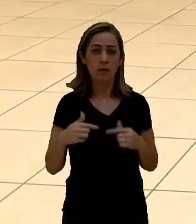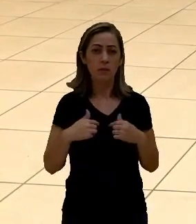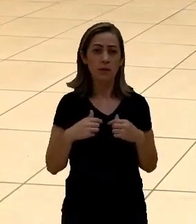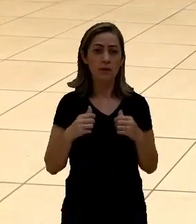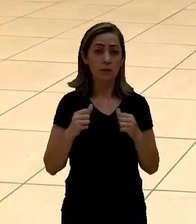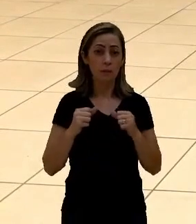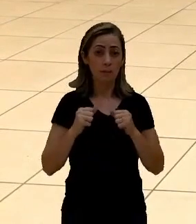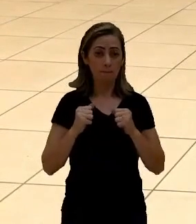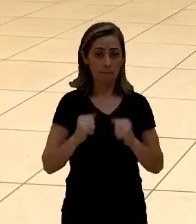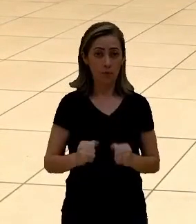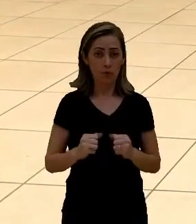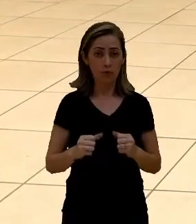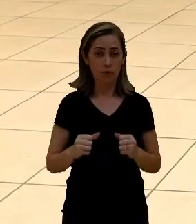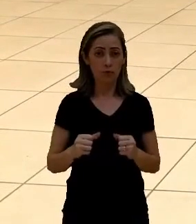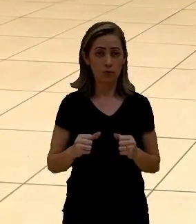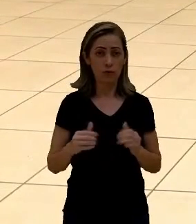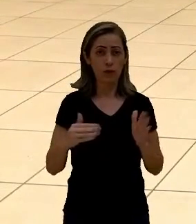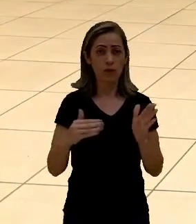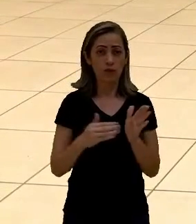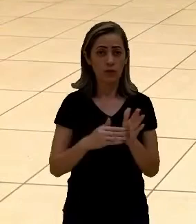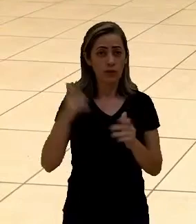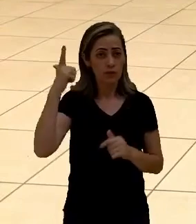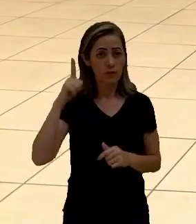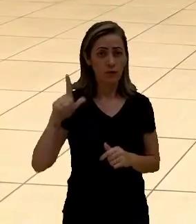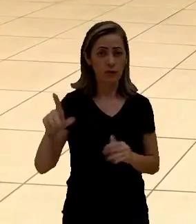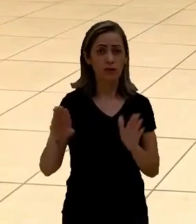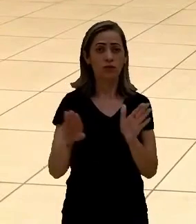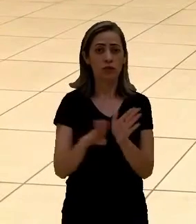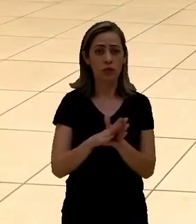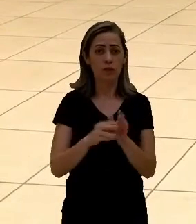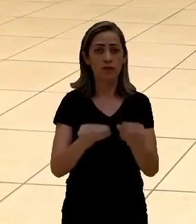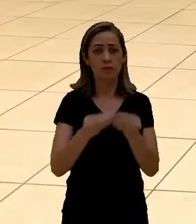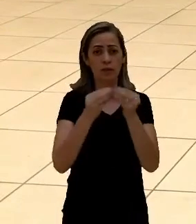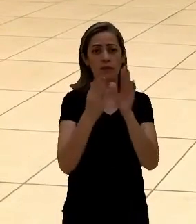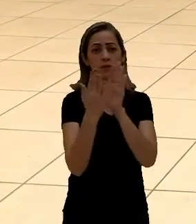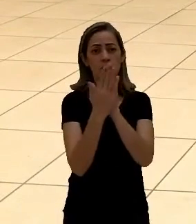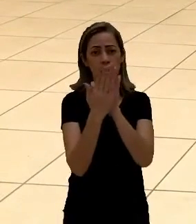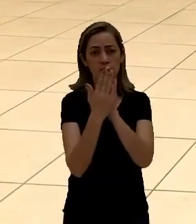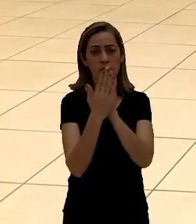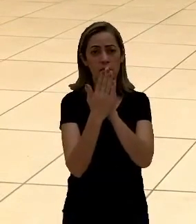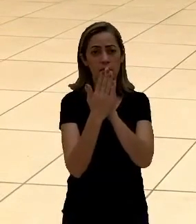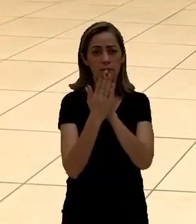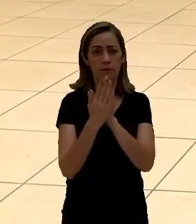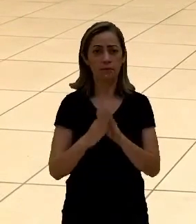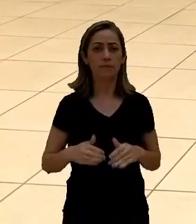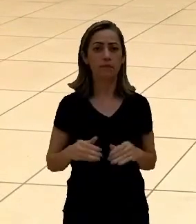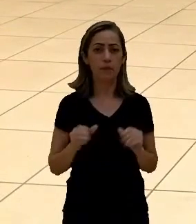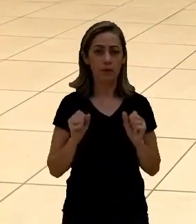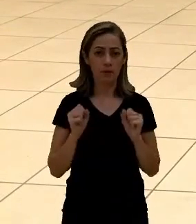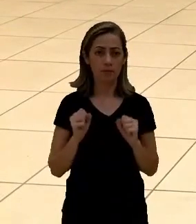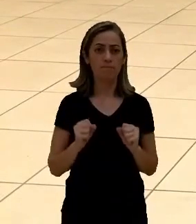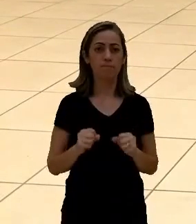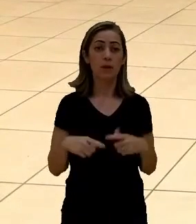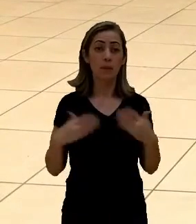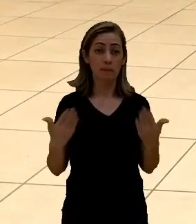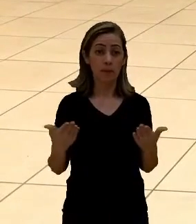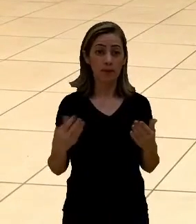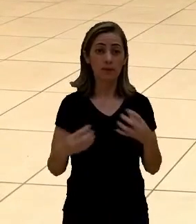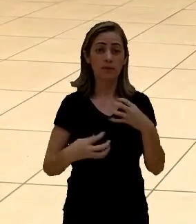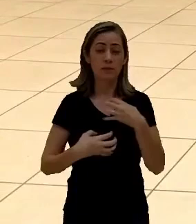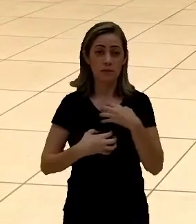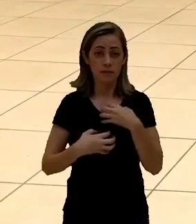comunidade pelo menos virtualmente então podemos dizer que de preceito não valeu mas tem a